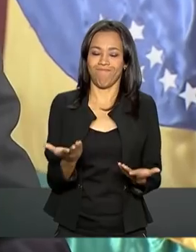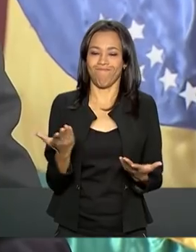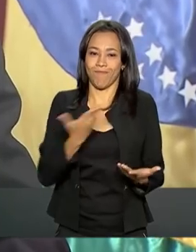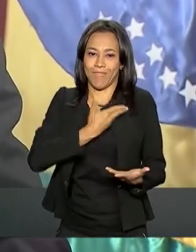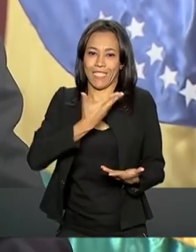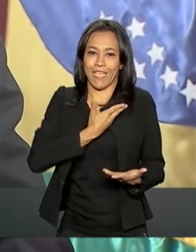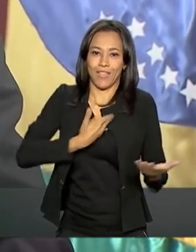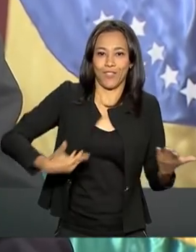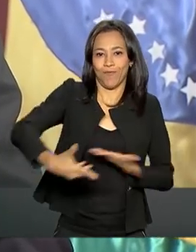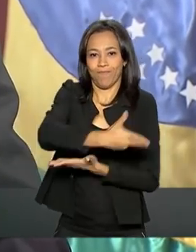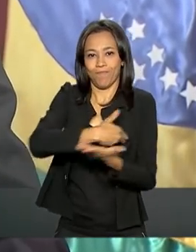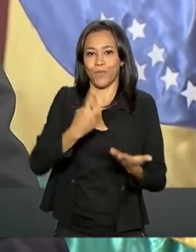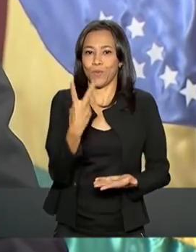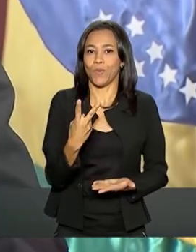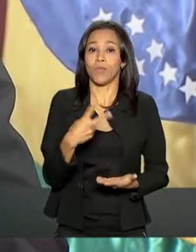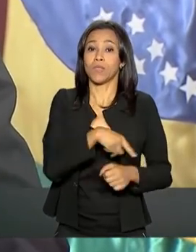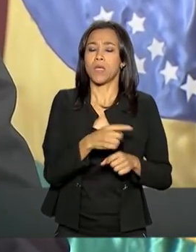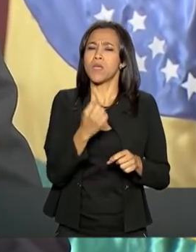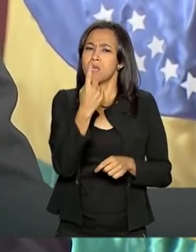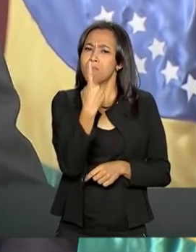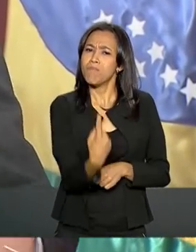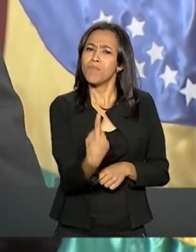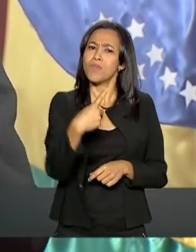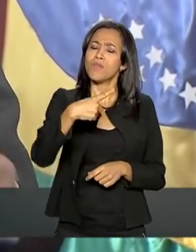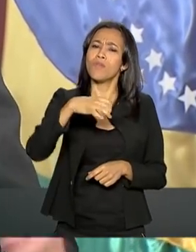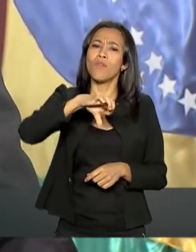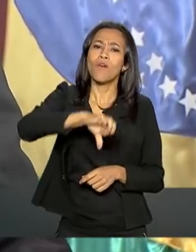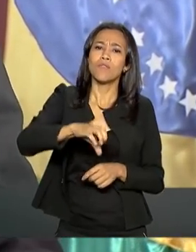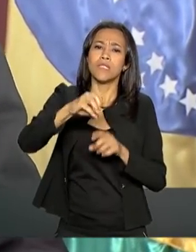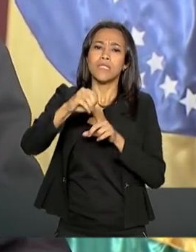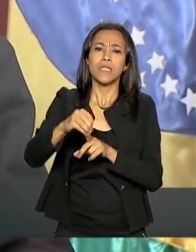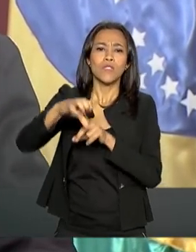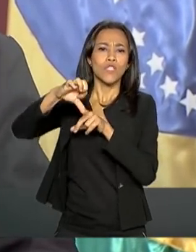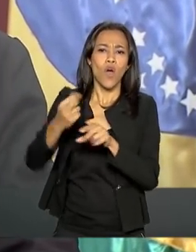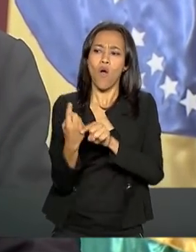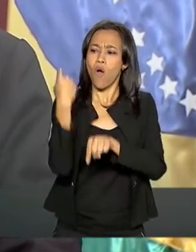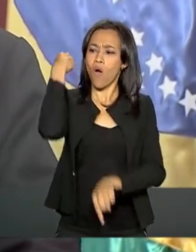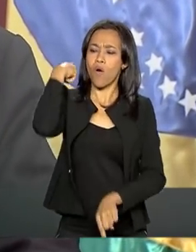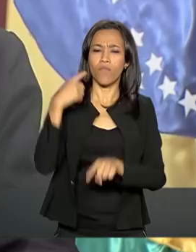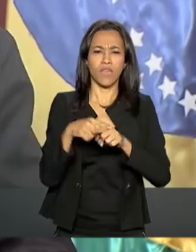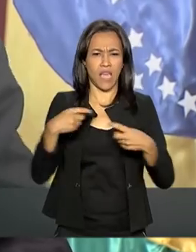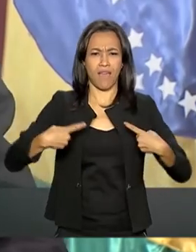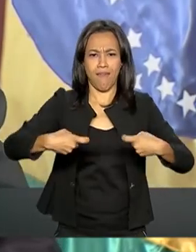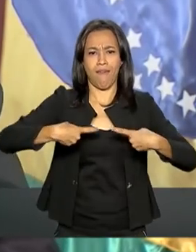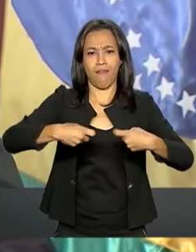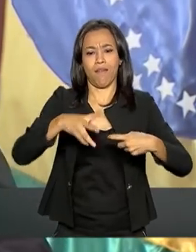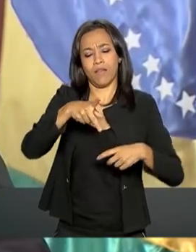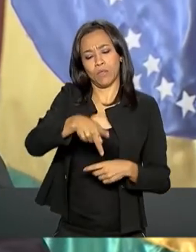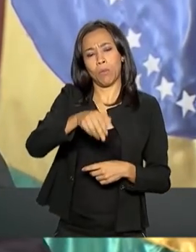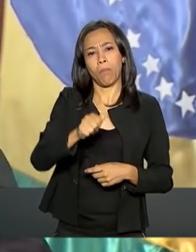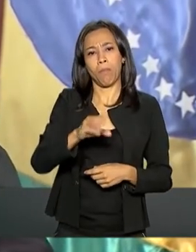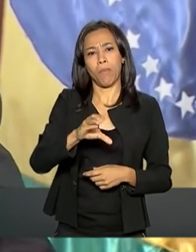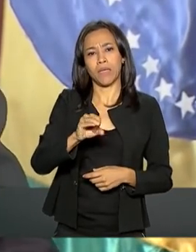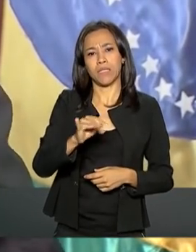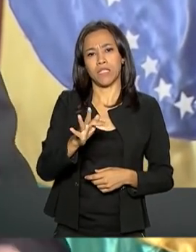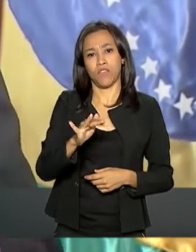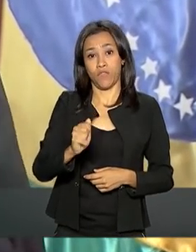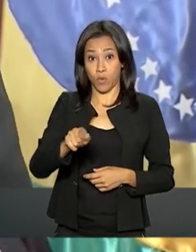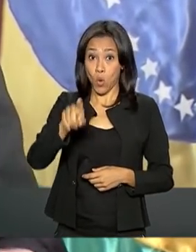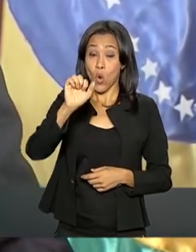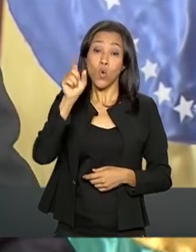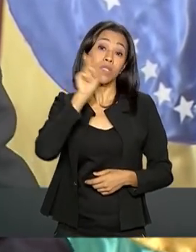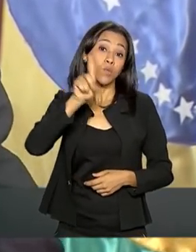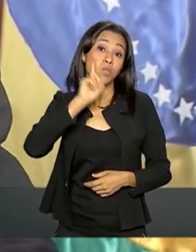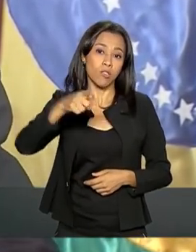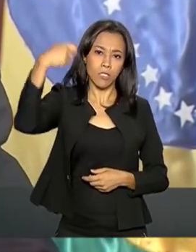O primeiro fato aconteceu em 1909, quando, depois da Guerra do Pacífico, os Estados Unidos exigiu ao